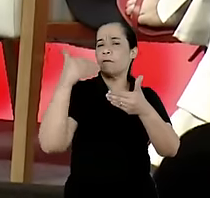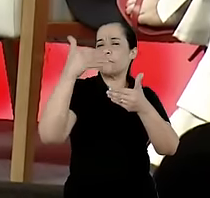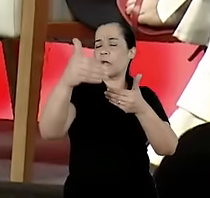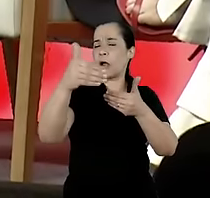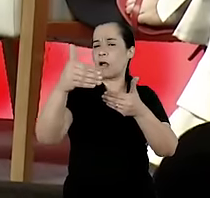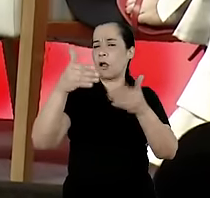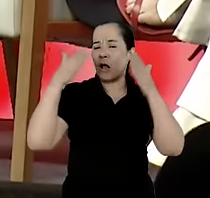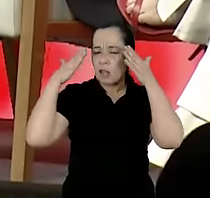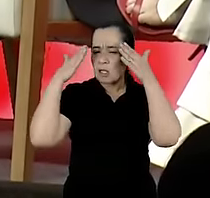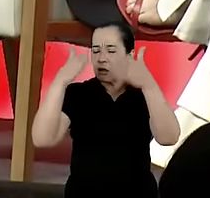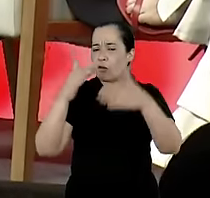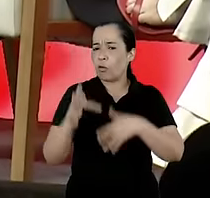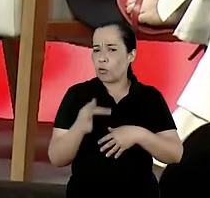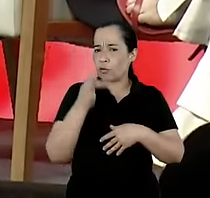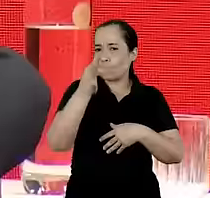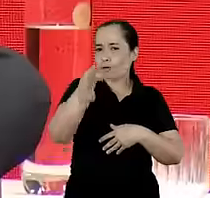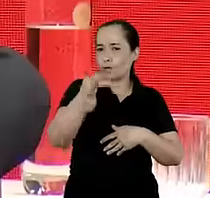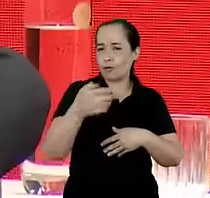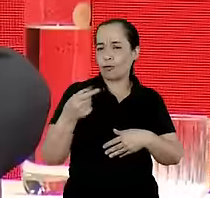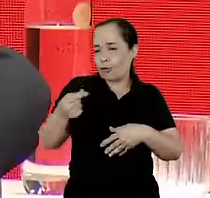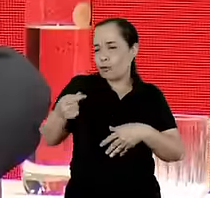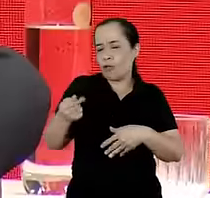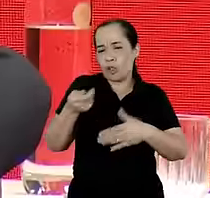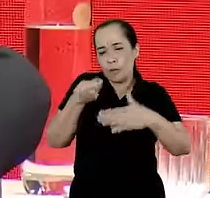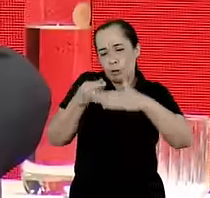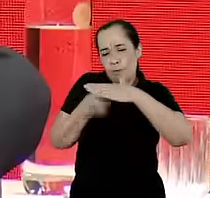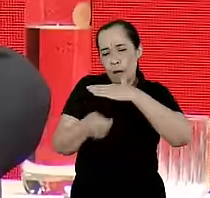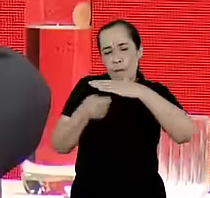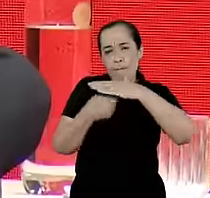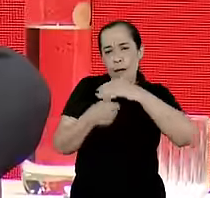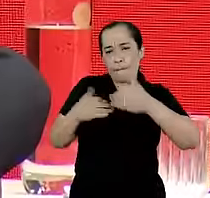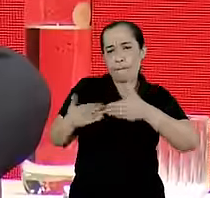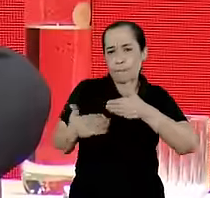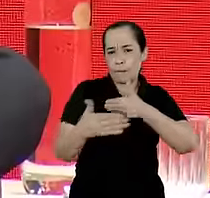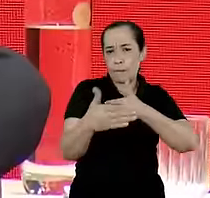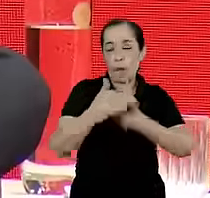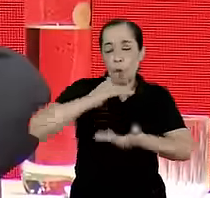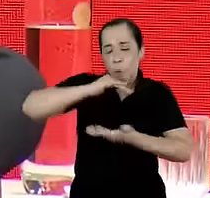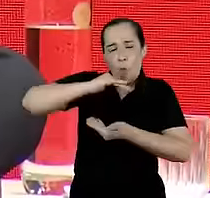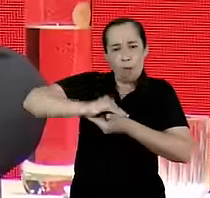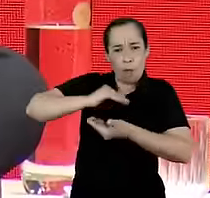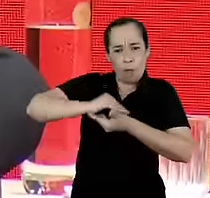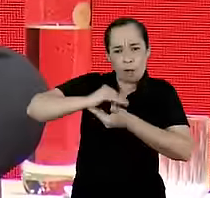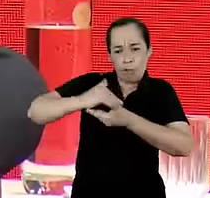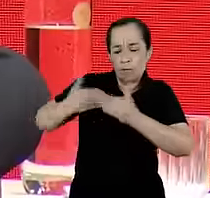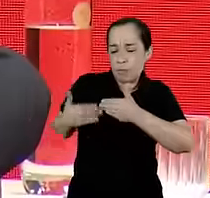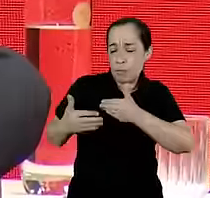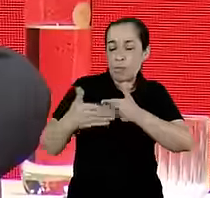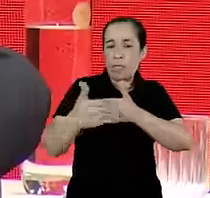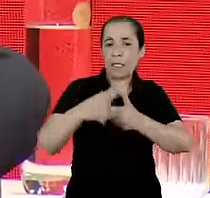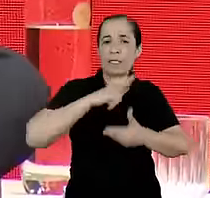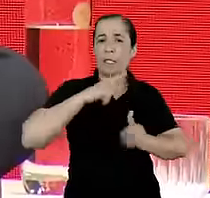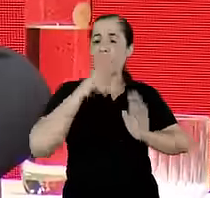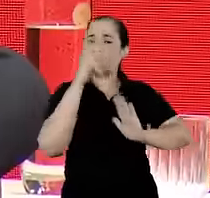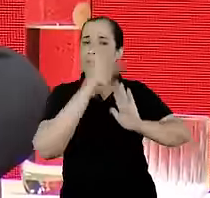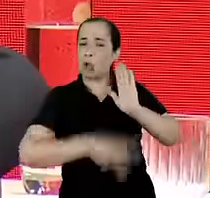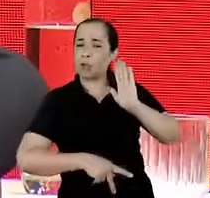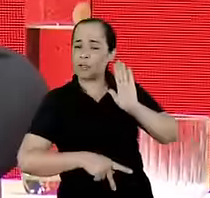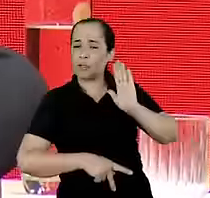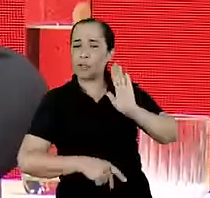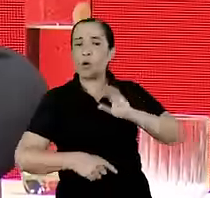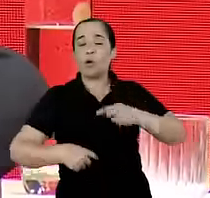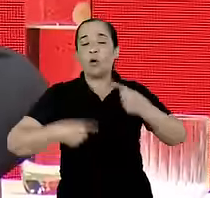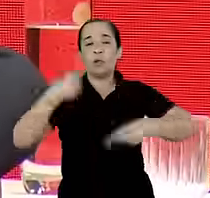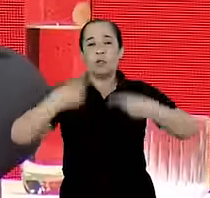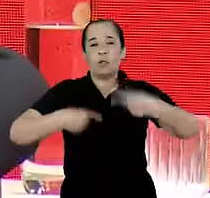pro investimento de longo prazo e para poupança de longo prazo Existe algum projeto ou alguma discussão eh eh que tá sendo gest